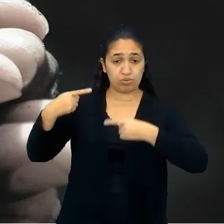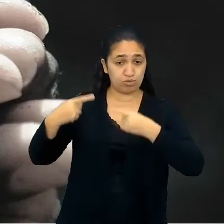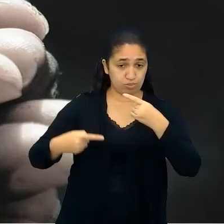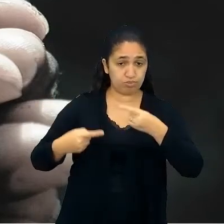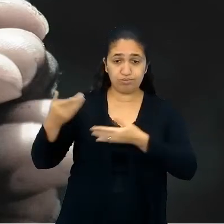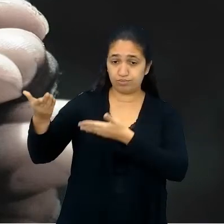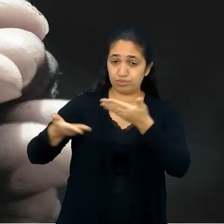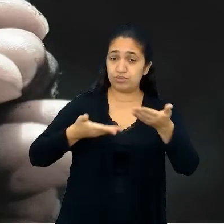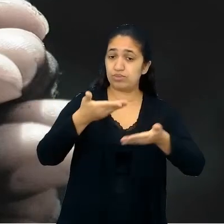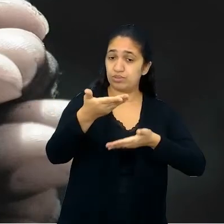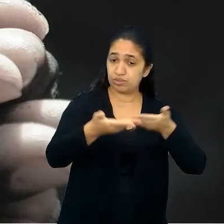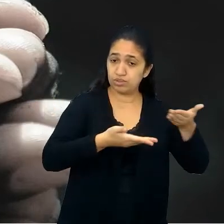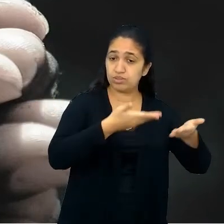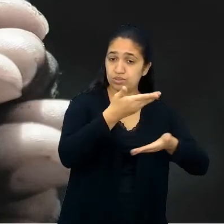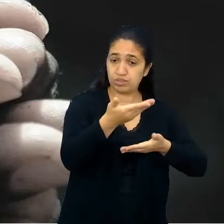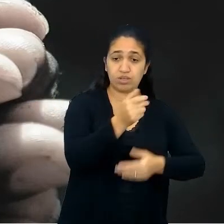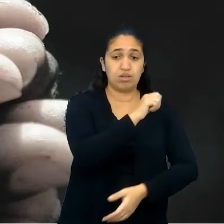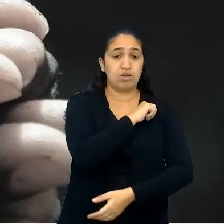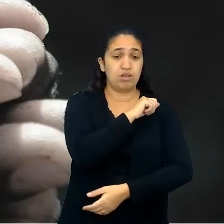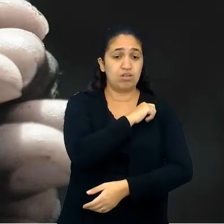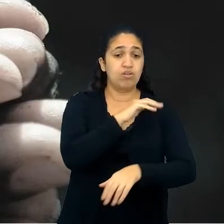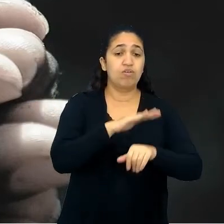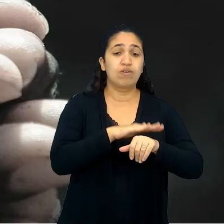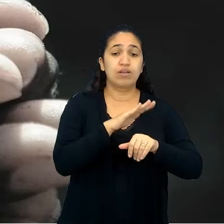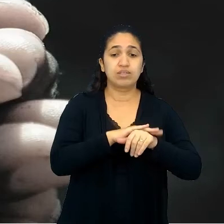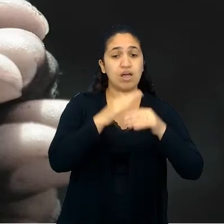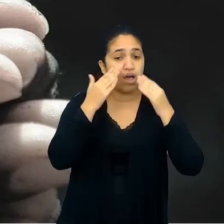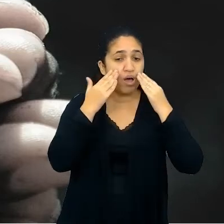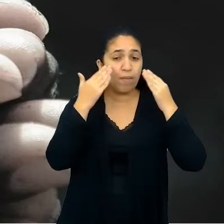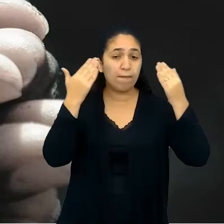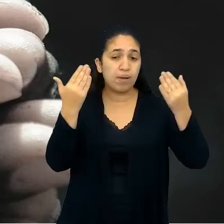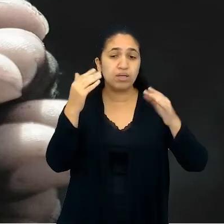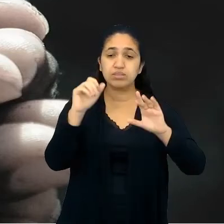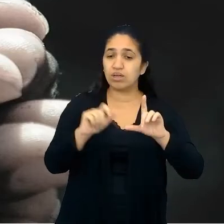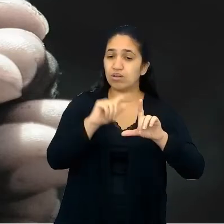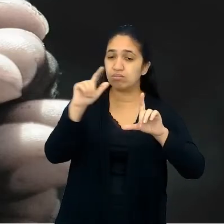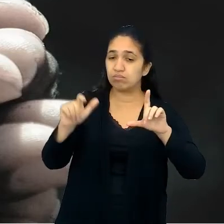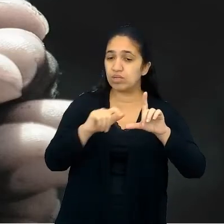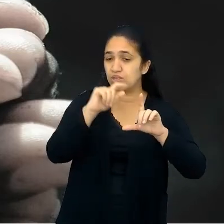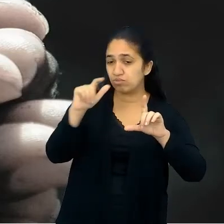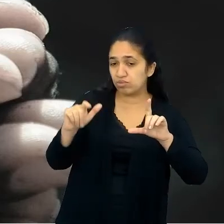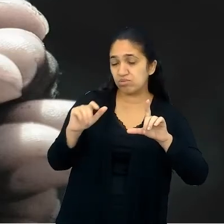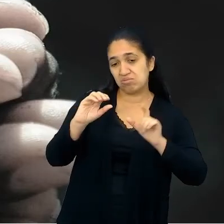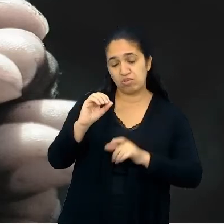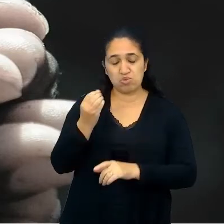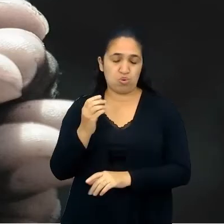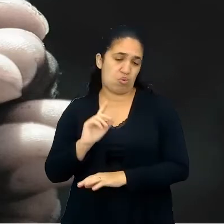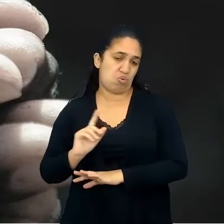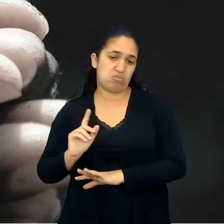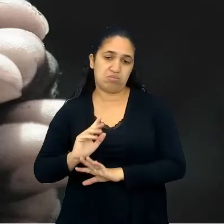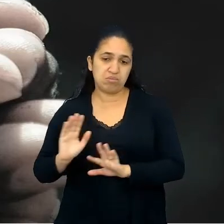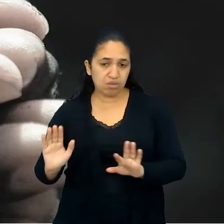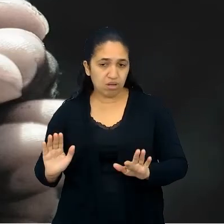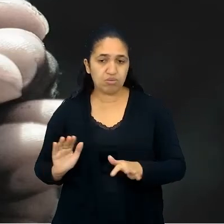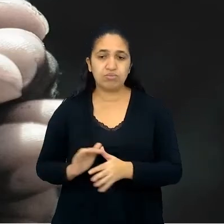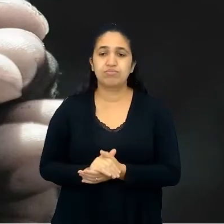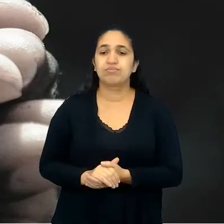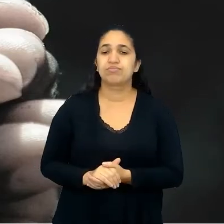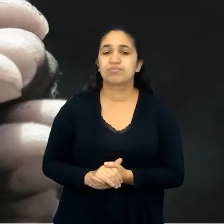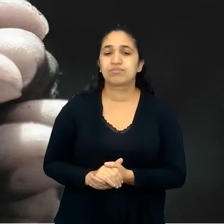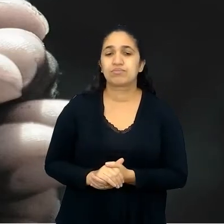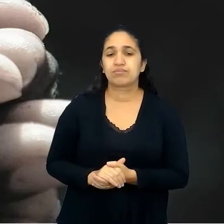grupo. Para essa etapa, os estudantes devem realizar uma apresentação utilizando meios digitais ou